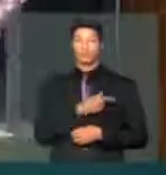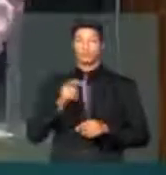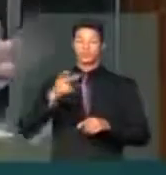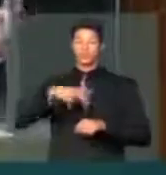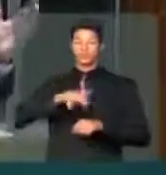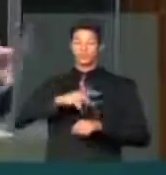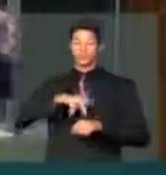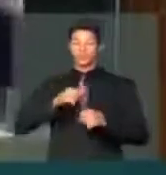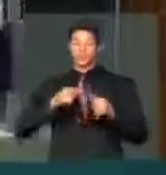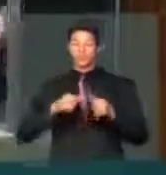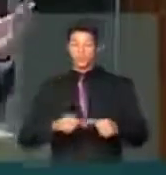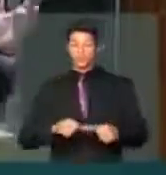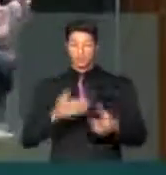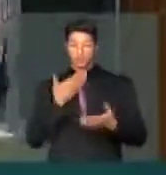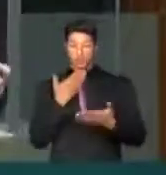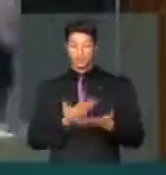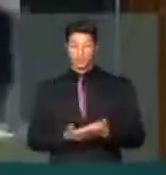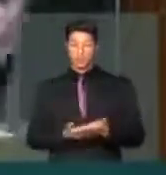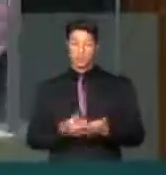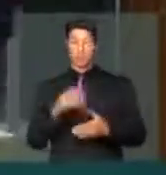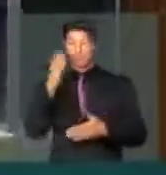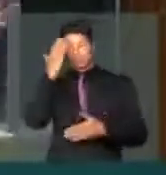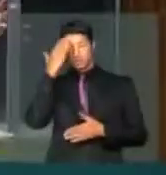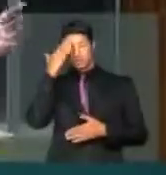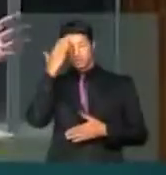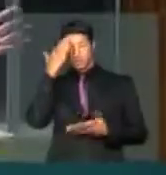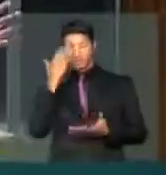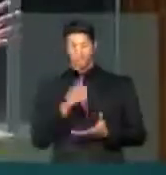países ficaram admirados ao saber.